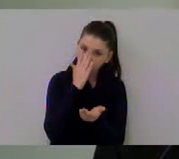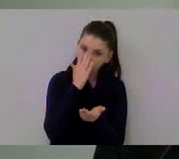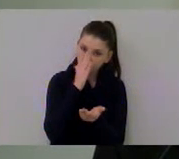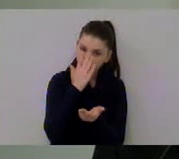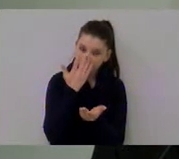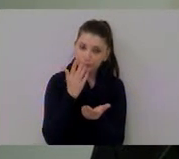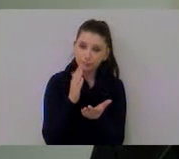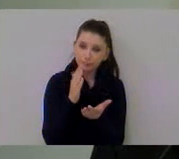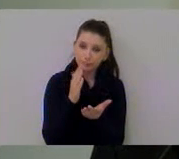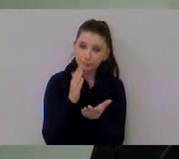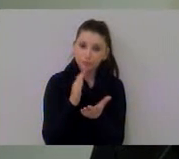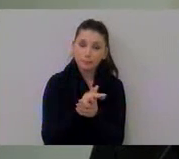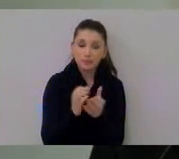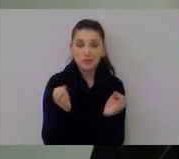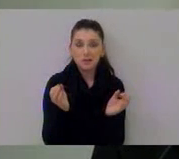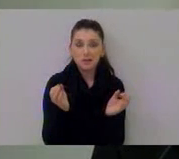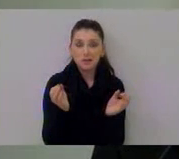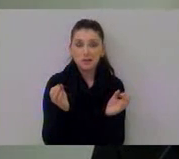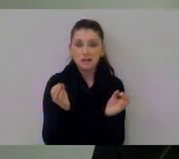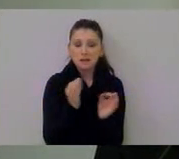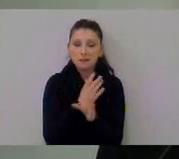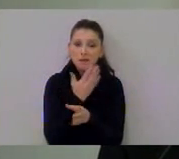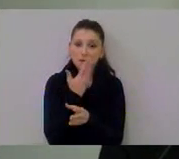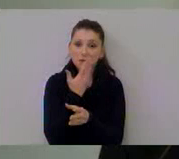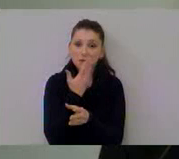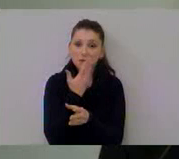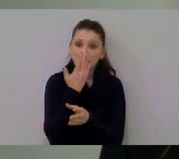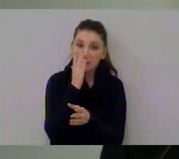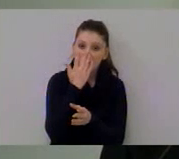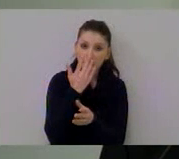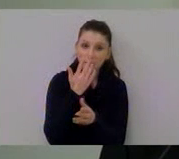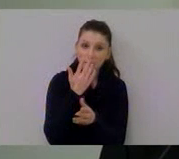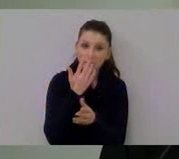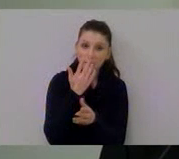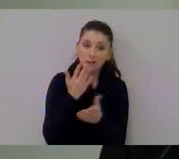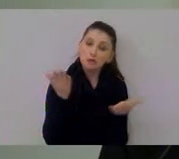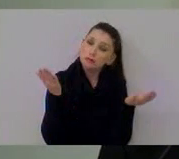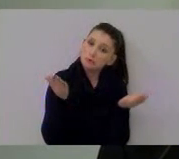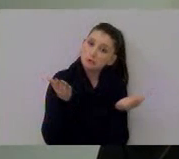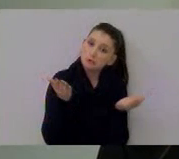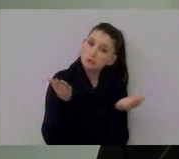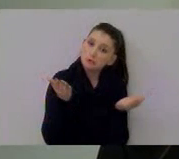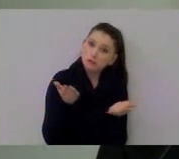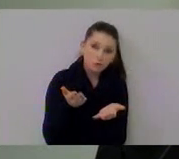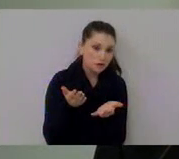fevereiro de 2015 e hoje encontra-se em terra planagem.